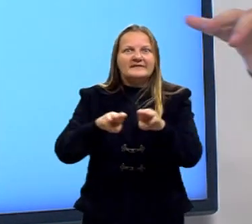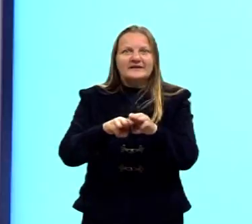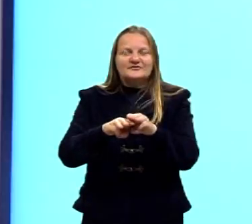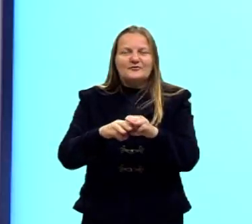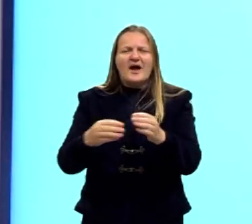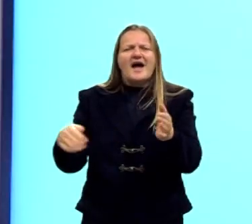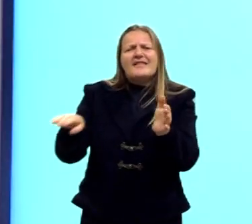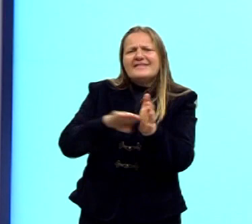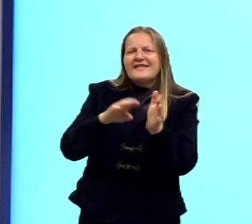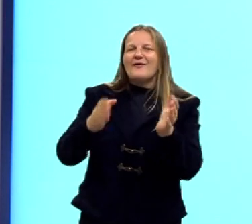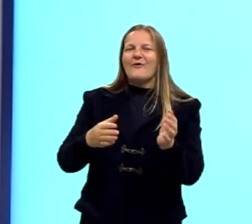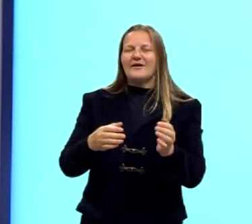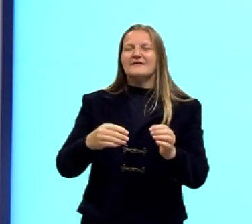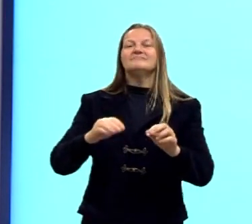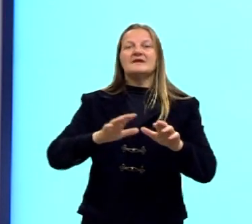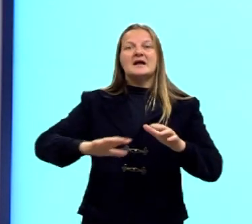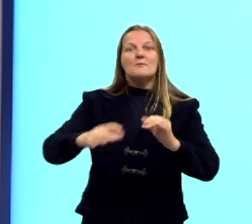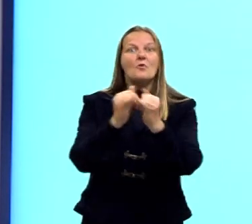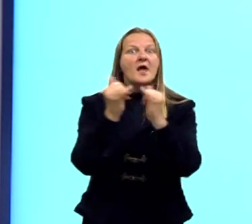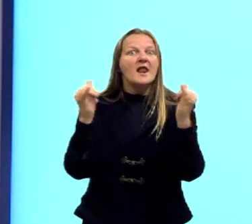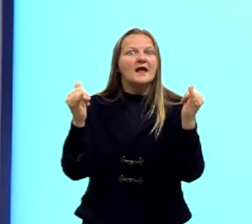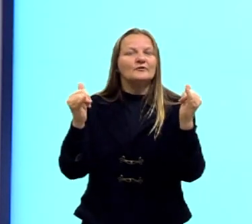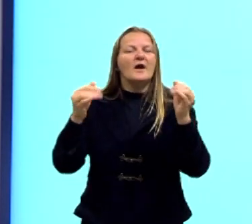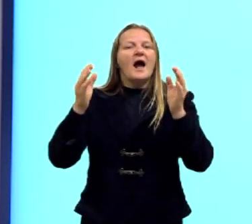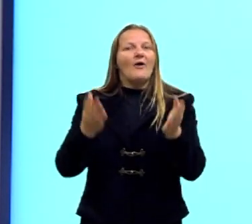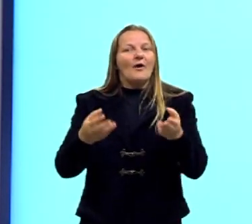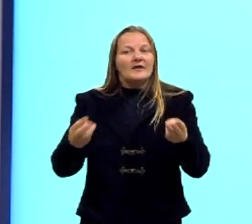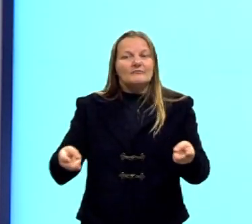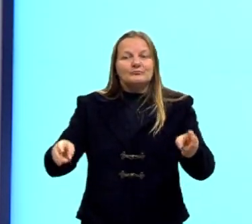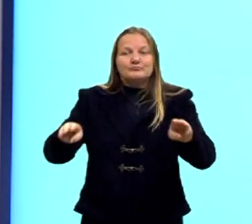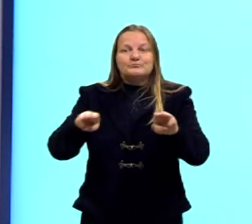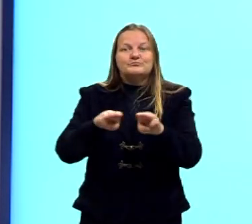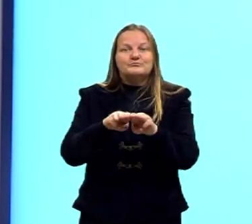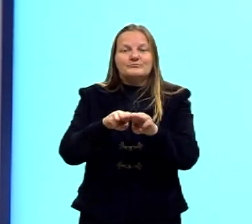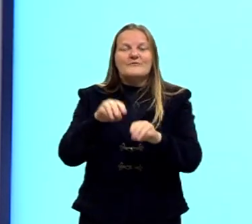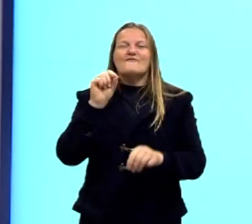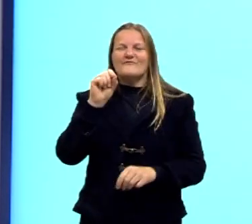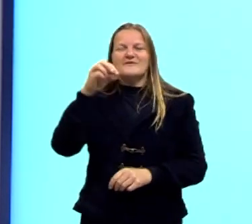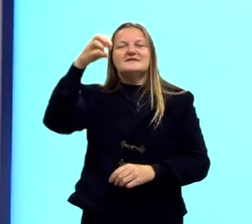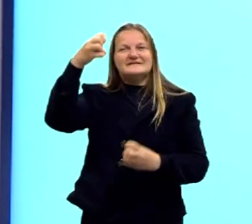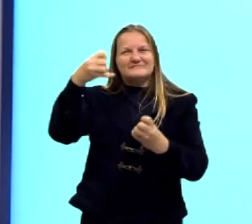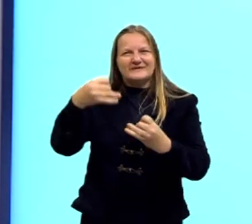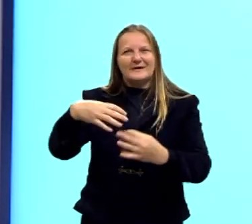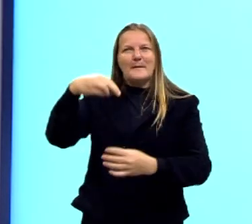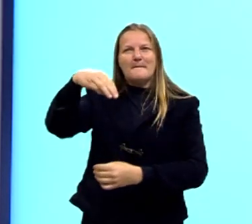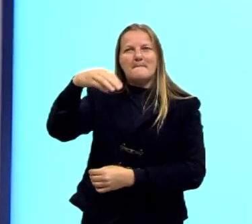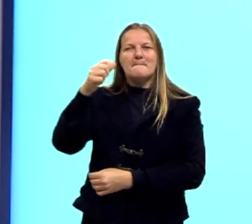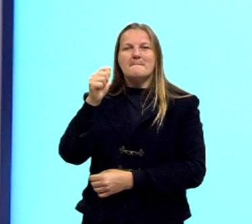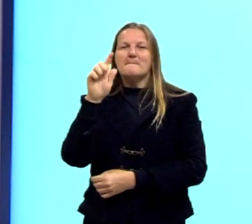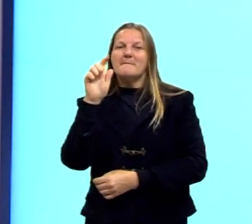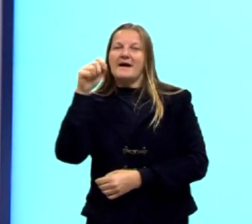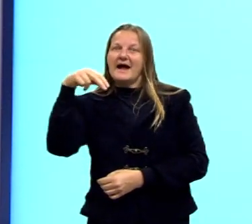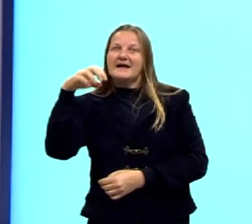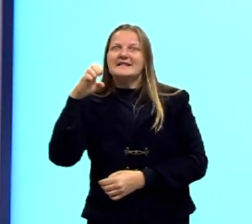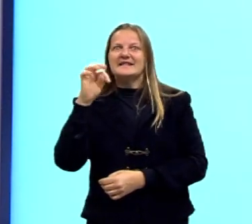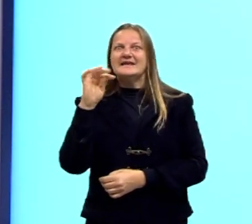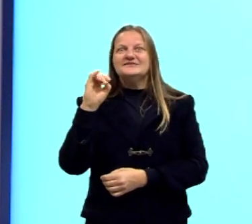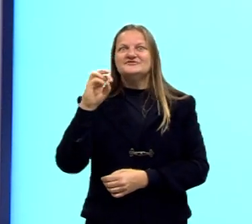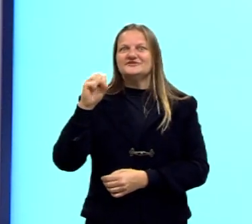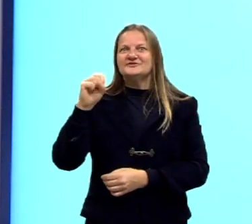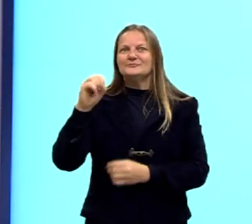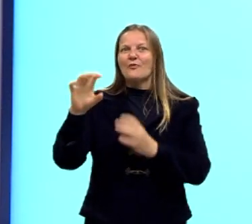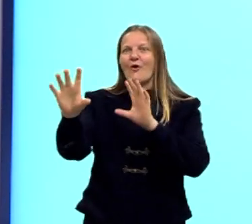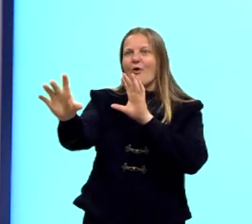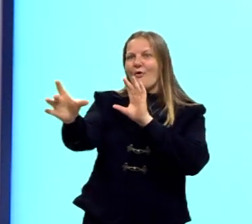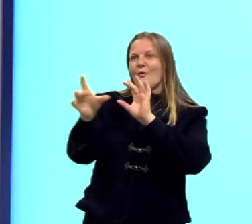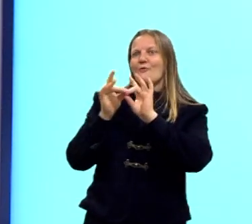já até agora tava falando de campo elétrico agora a gente tá falando de campo magnético a gente vai ver né mas especificamente como que